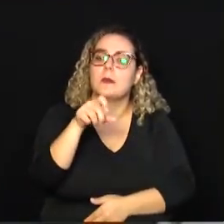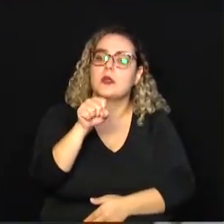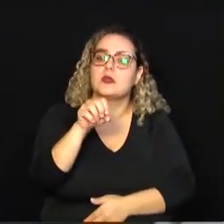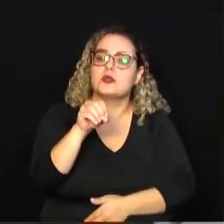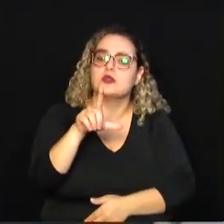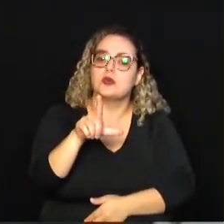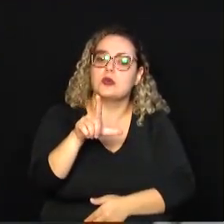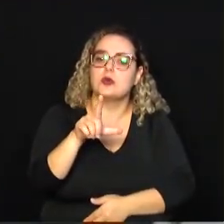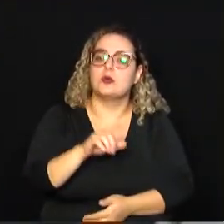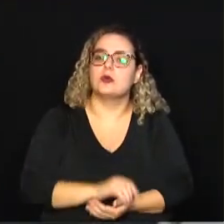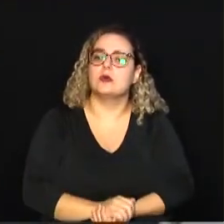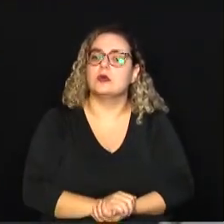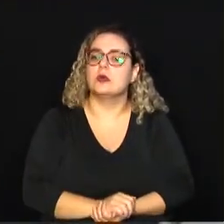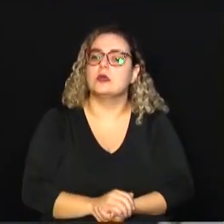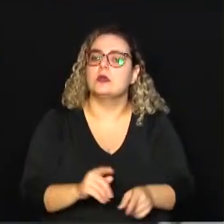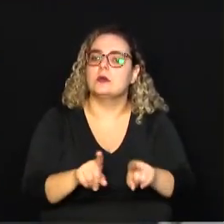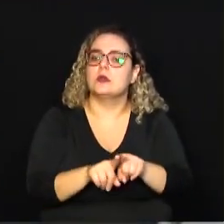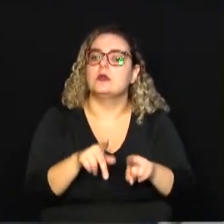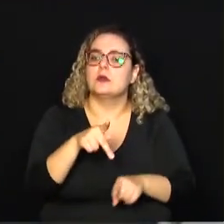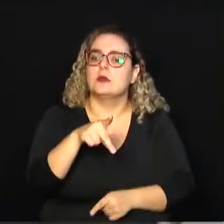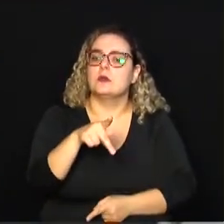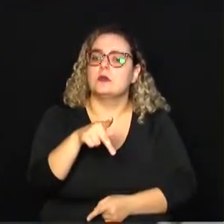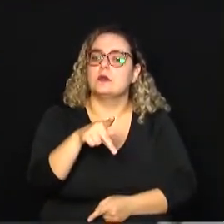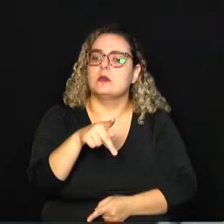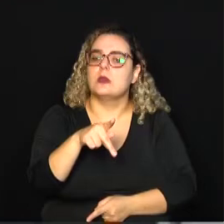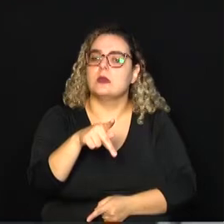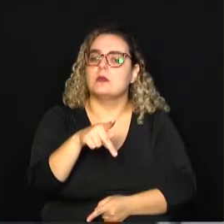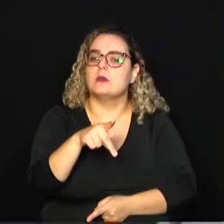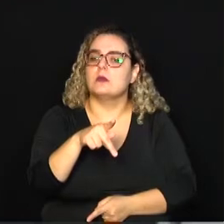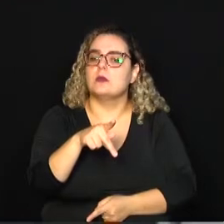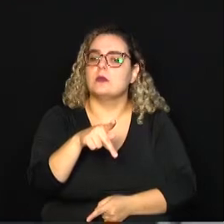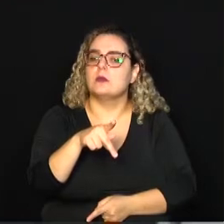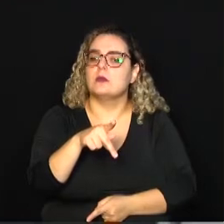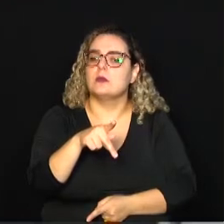PT, a gente está pedindo a questão